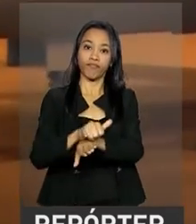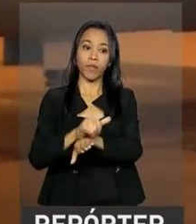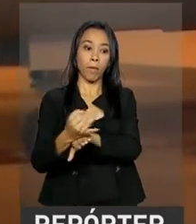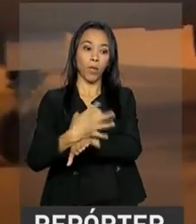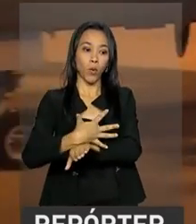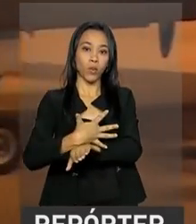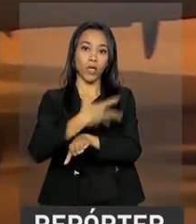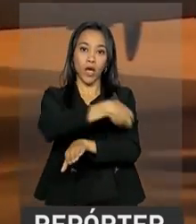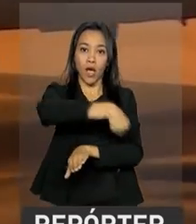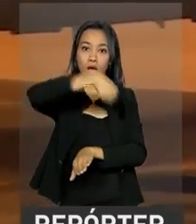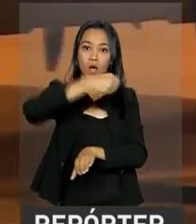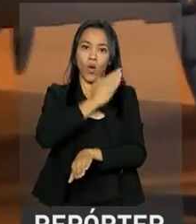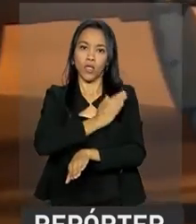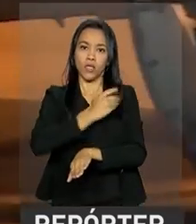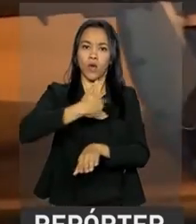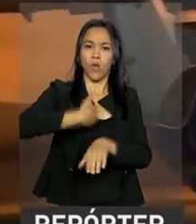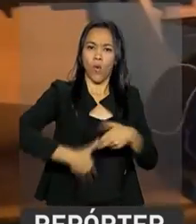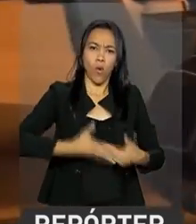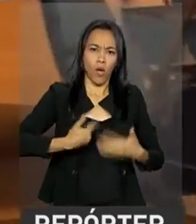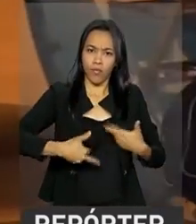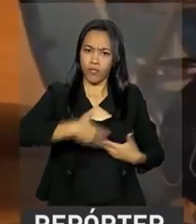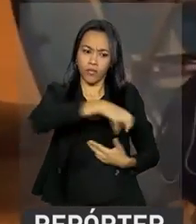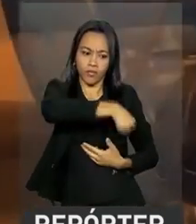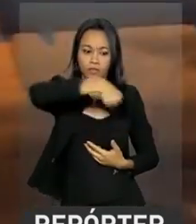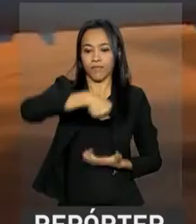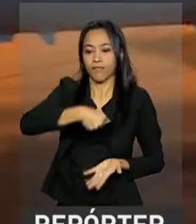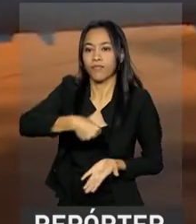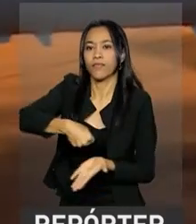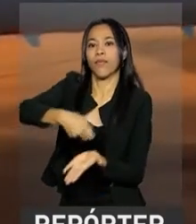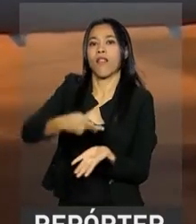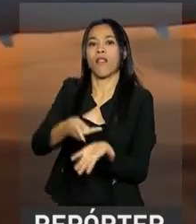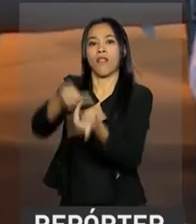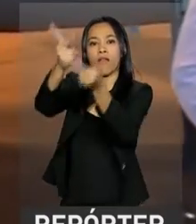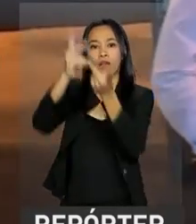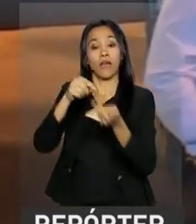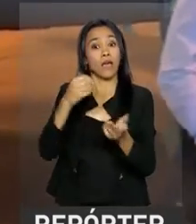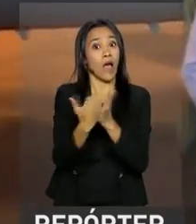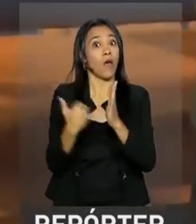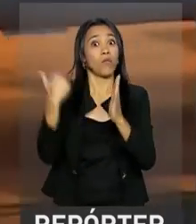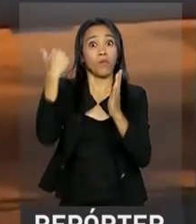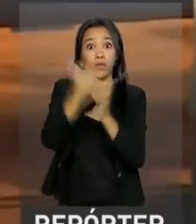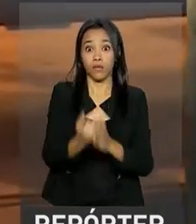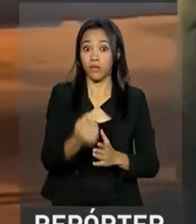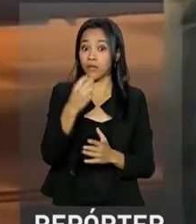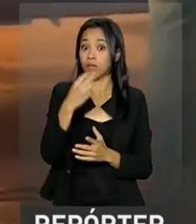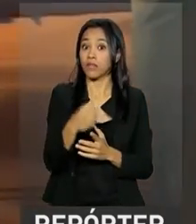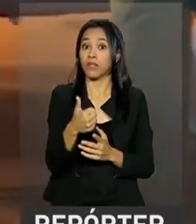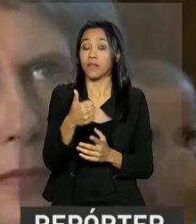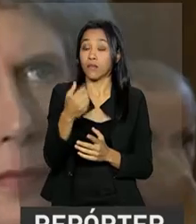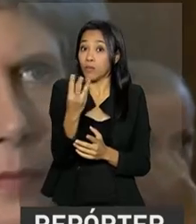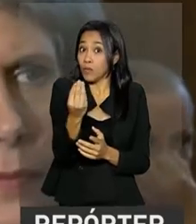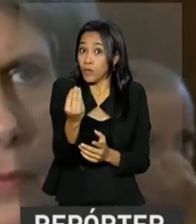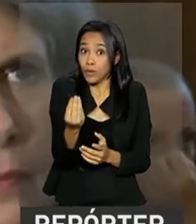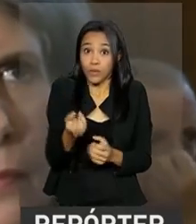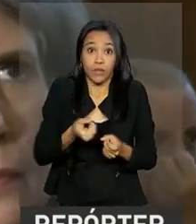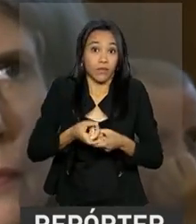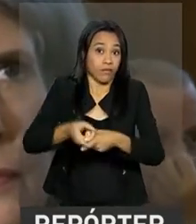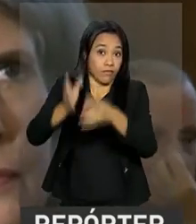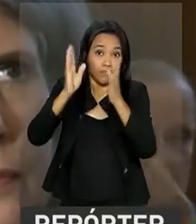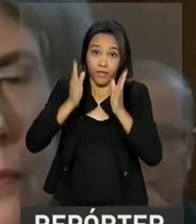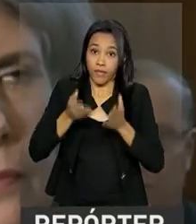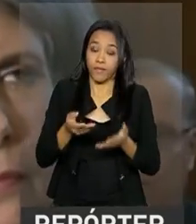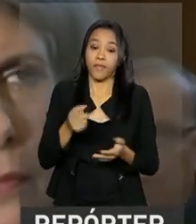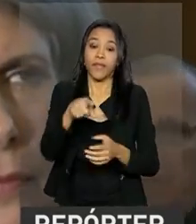transporte de órgãos cresceu em mais de 3 mil por cento o número de órgãos transportados pela sabe a linha crescente